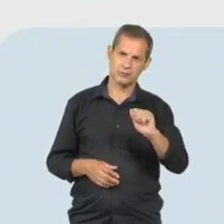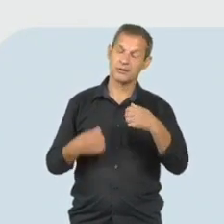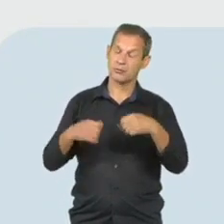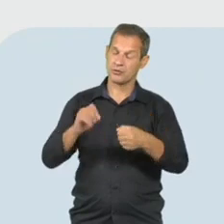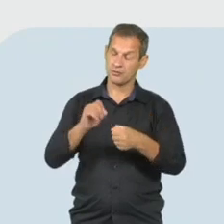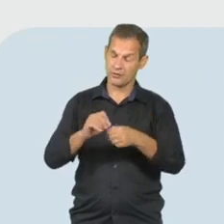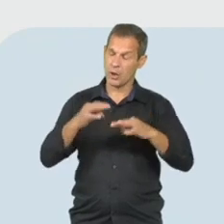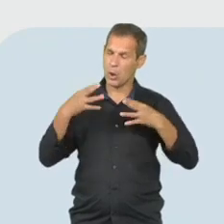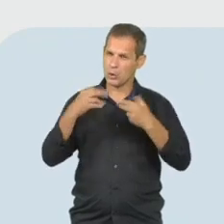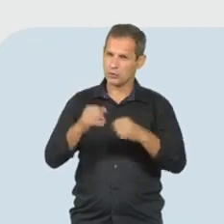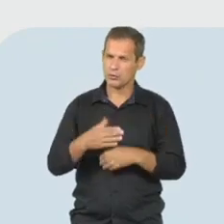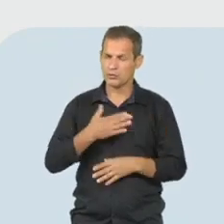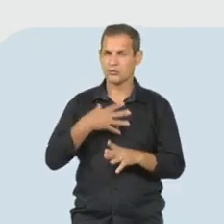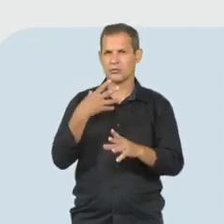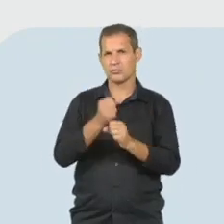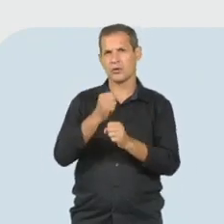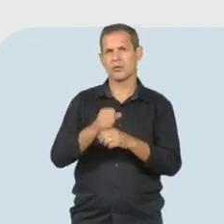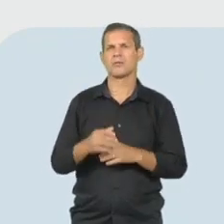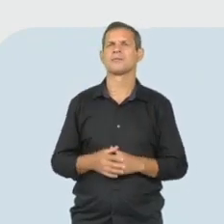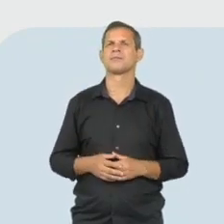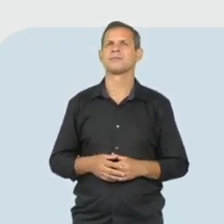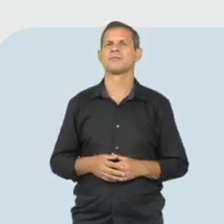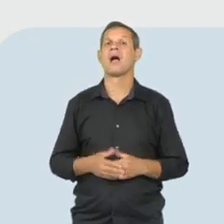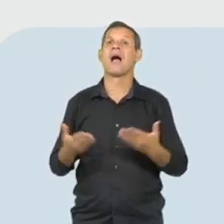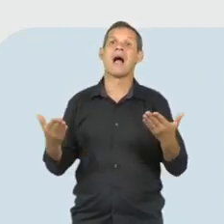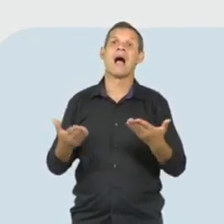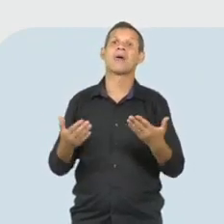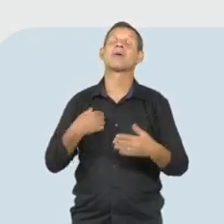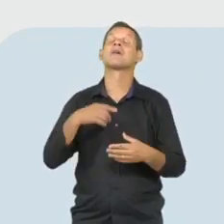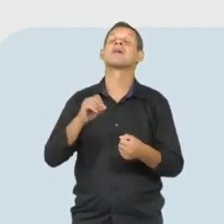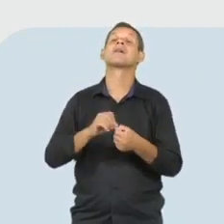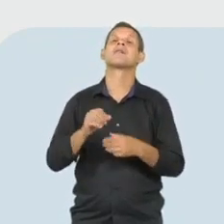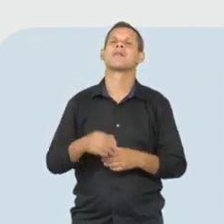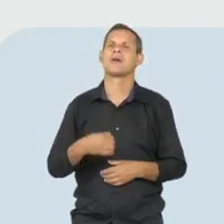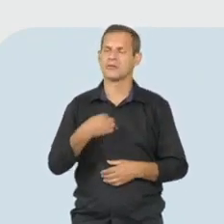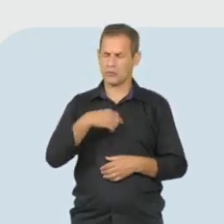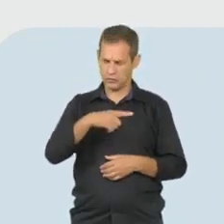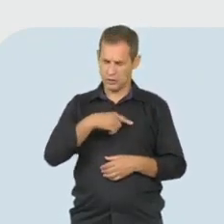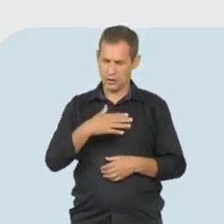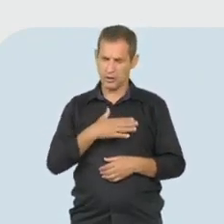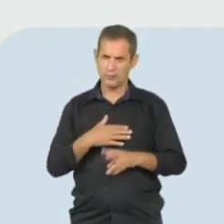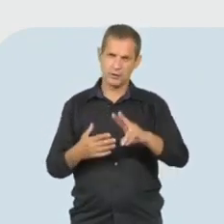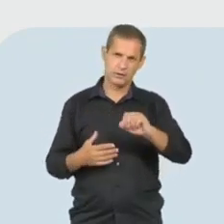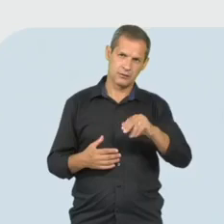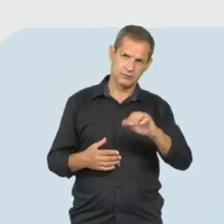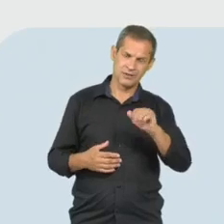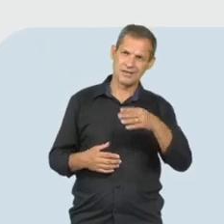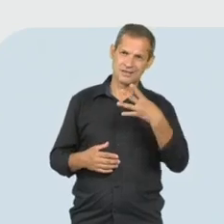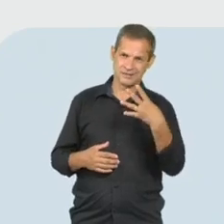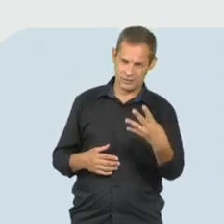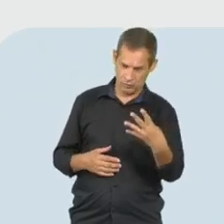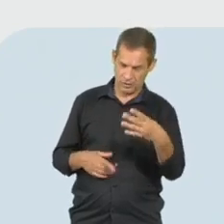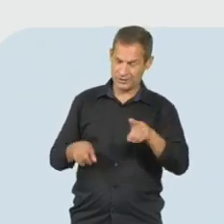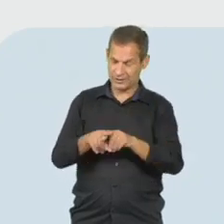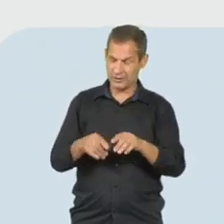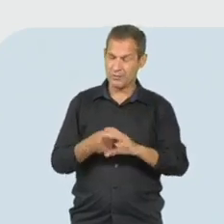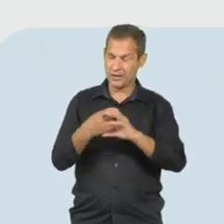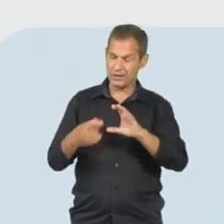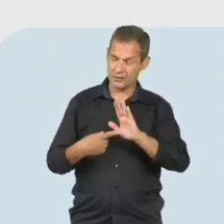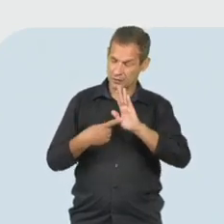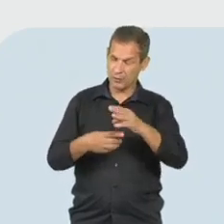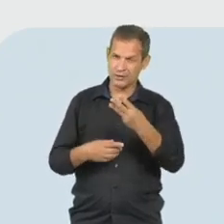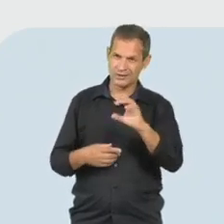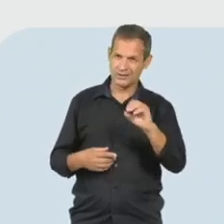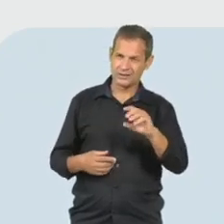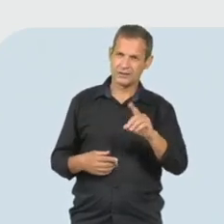fazer todos os meus cálculos aqui. Agora, o que eu faço? Eu já tenho a minha variância, que é 4, o tamanho da minha amostra, que é 30. O